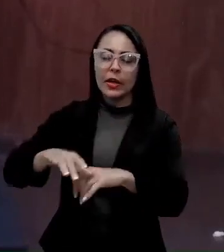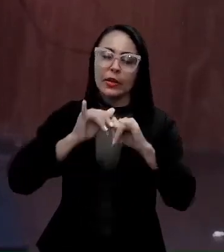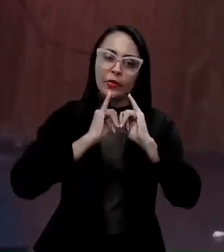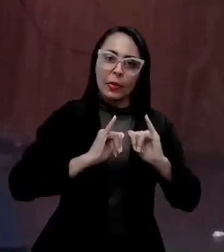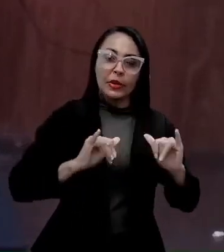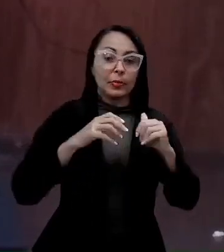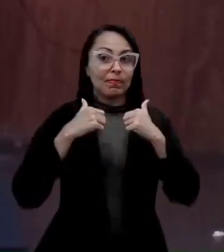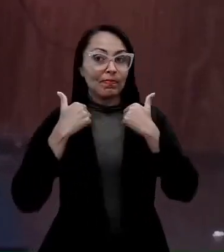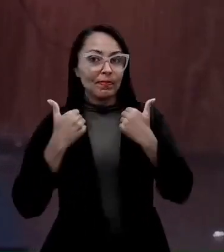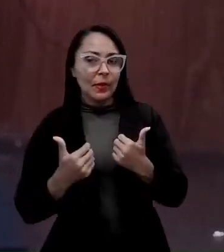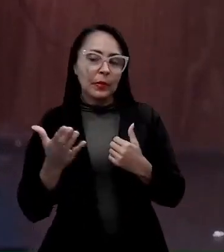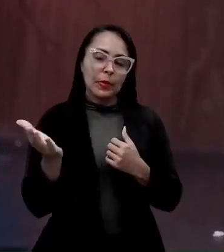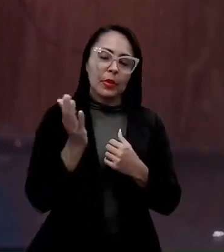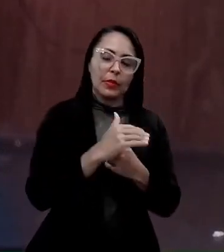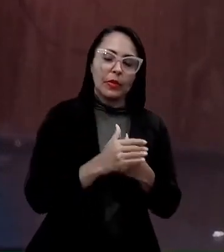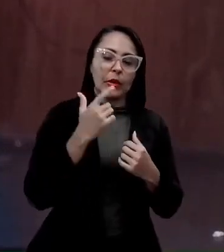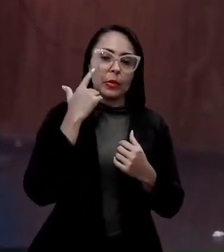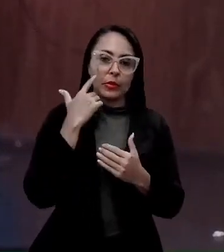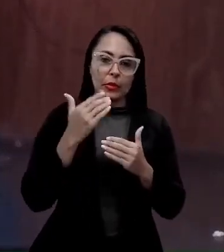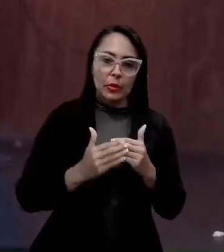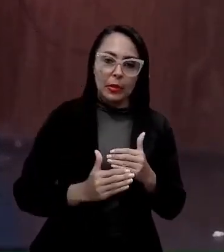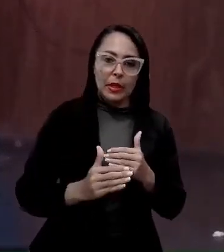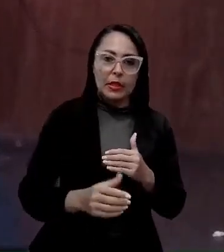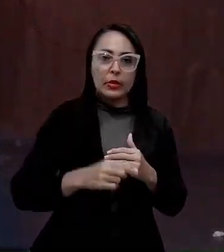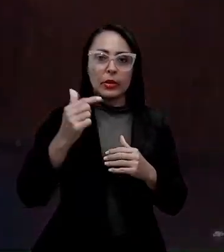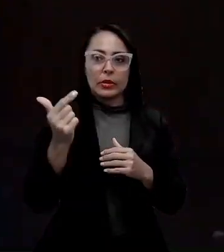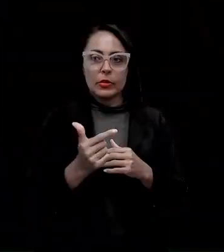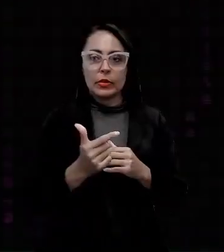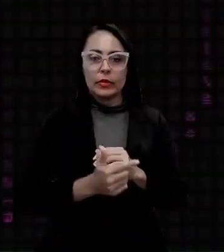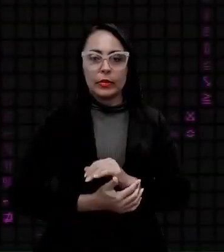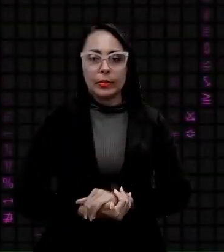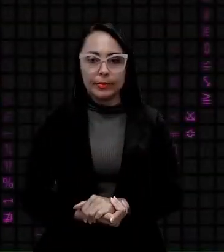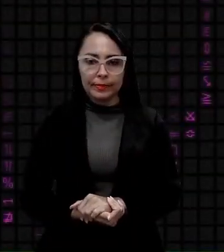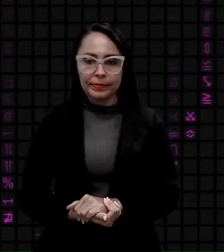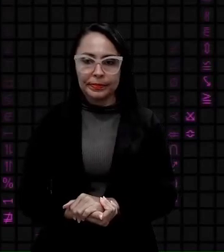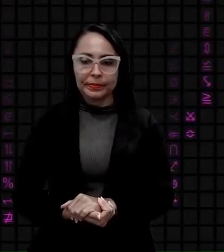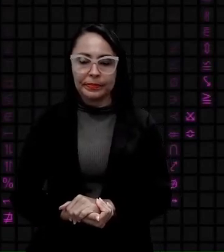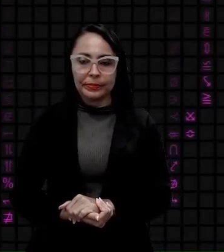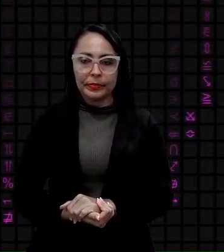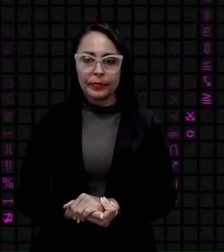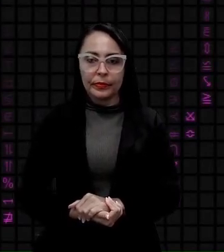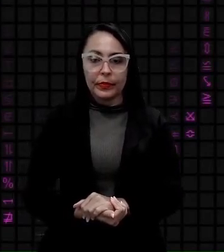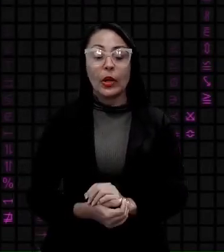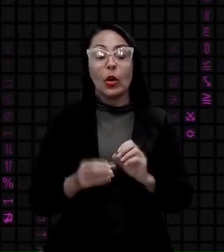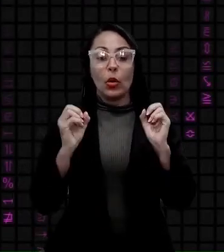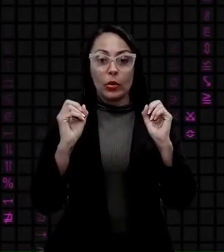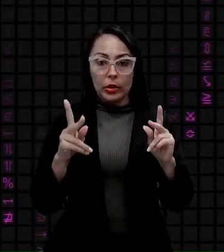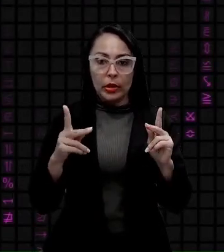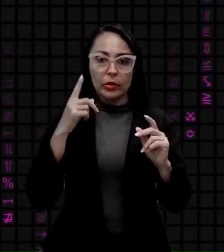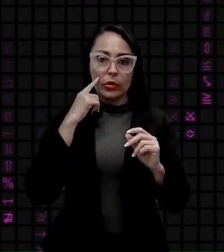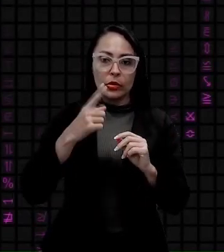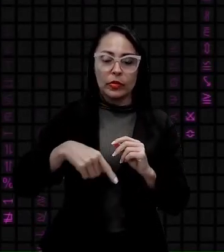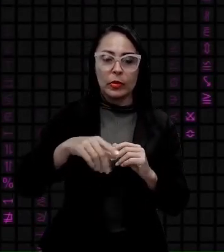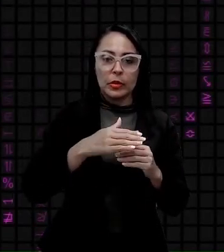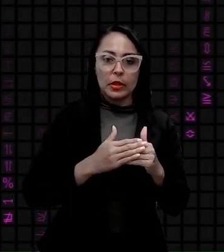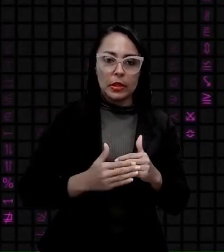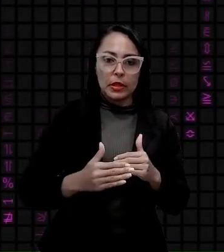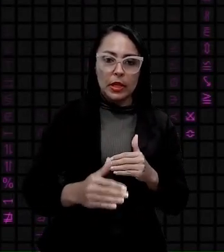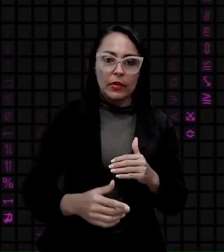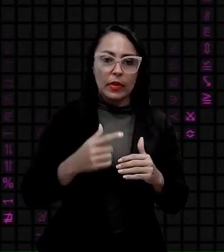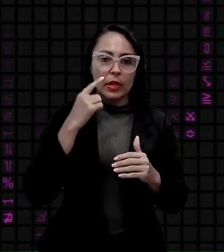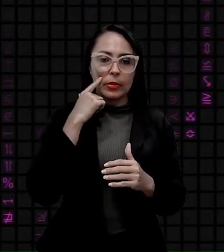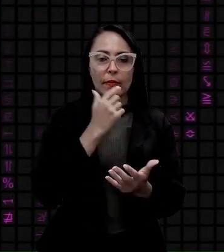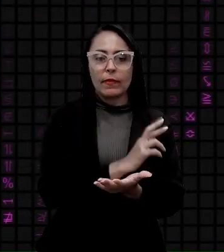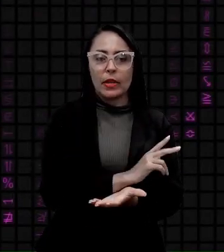bem, vamos então ao conteúdo da segunda videoaula. Ok, vamos iniciar falando um pouco sobre as variáveis